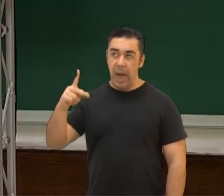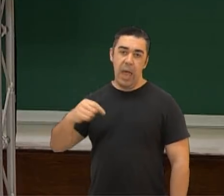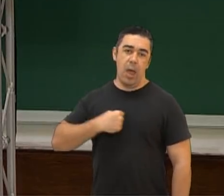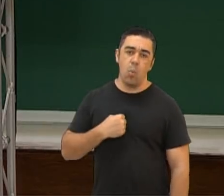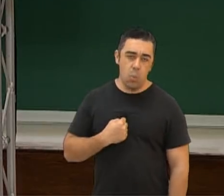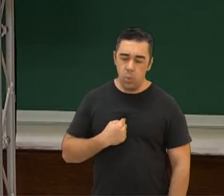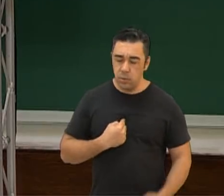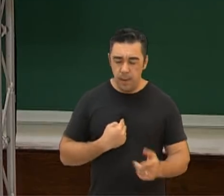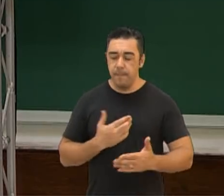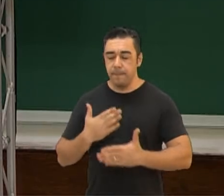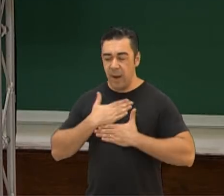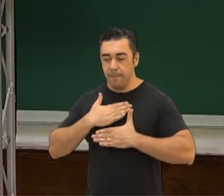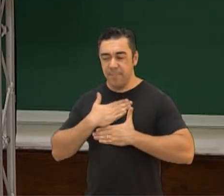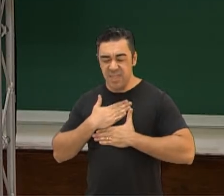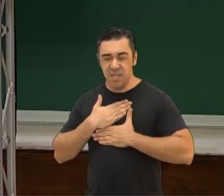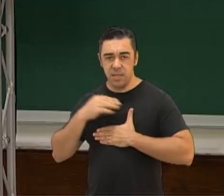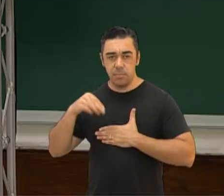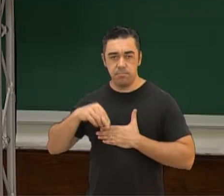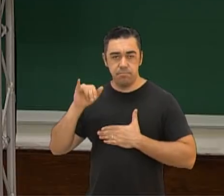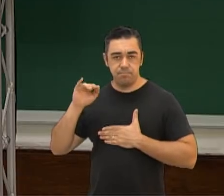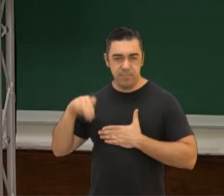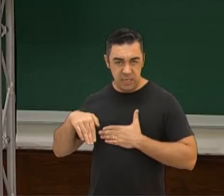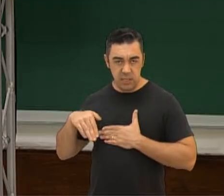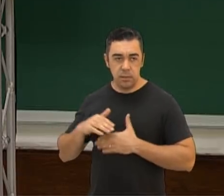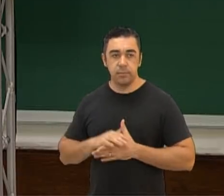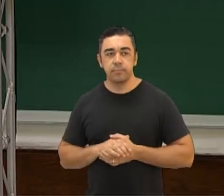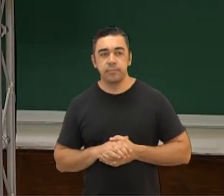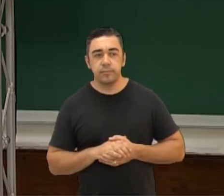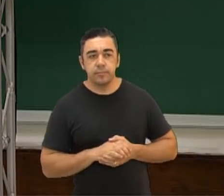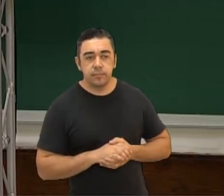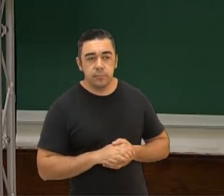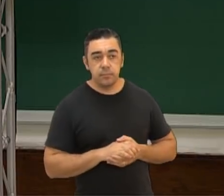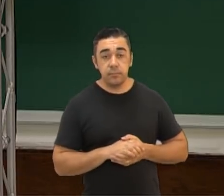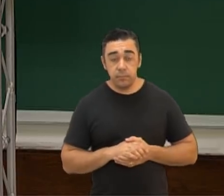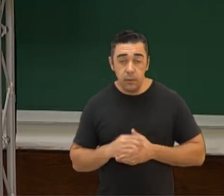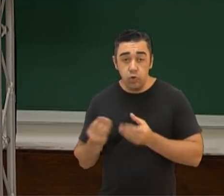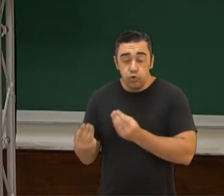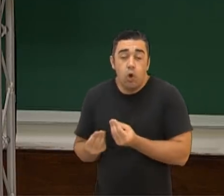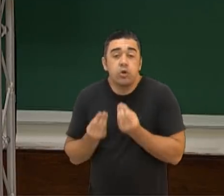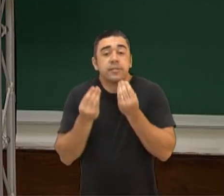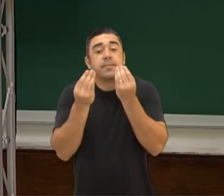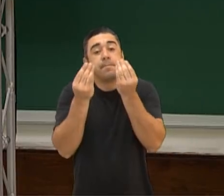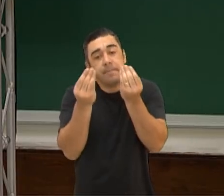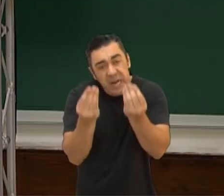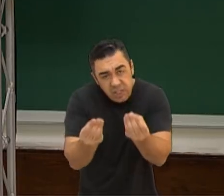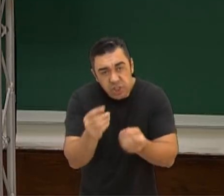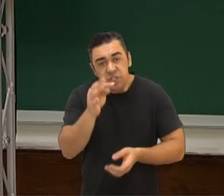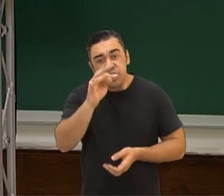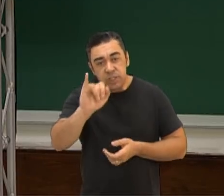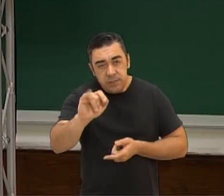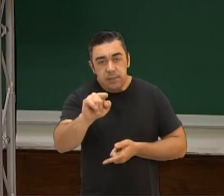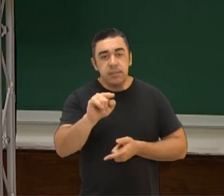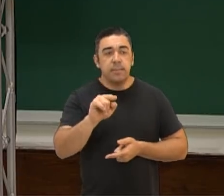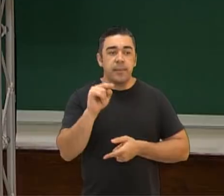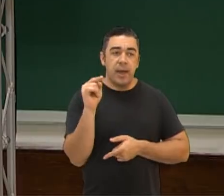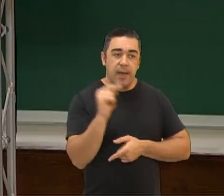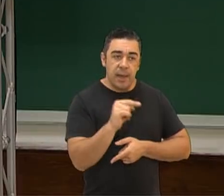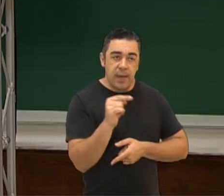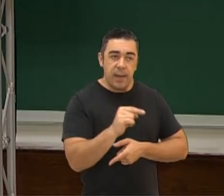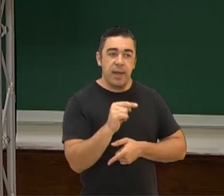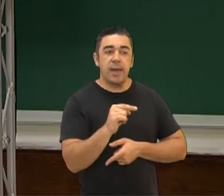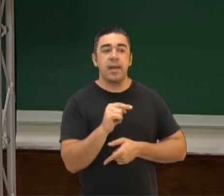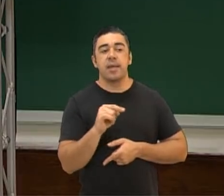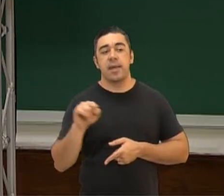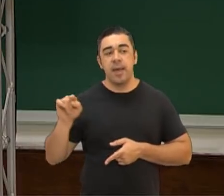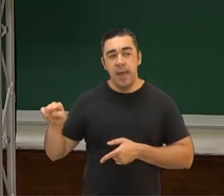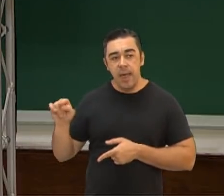para mim, né? Se esse mim estiver lá no final da frase. Trouxe para ti, ou para ele, para nós, para vós ou para